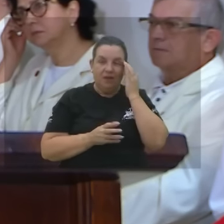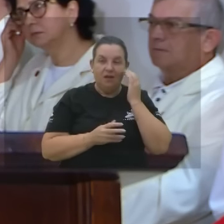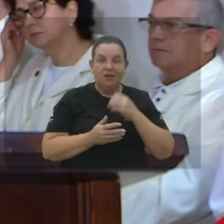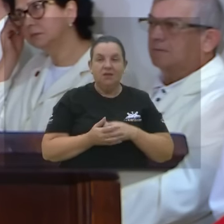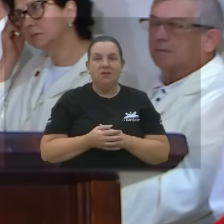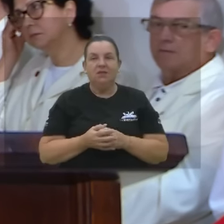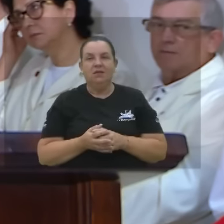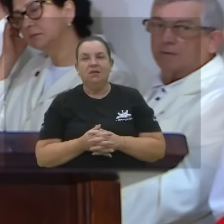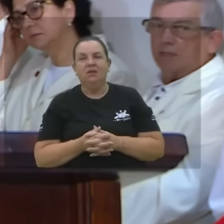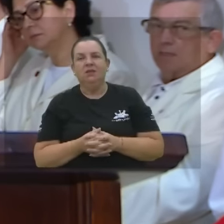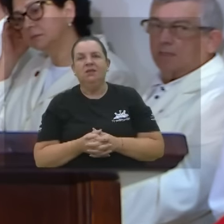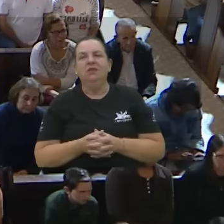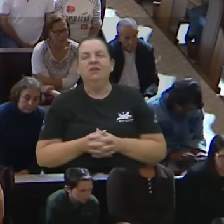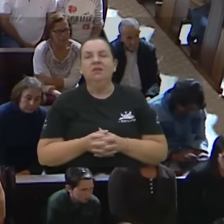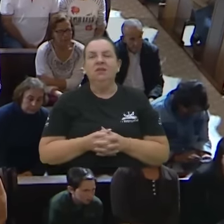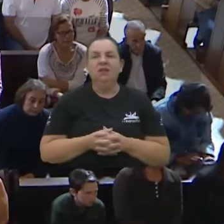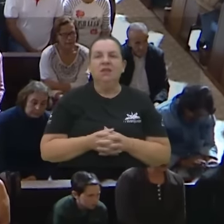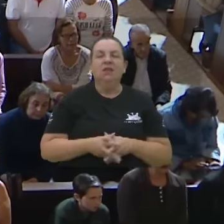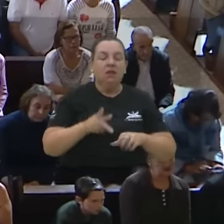angular. Todos.